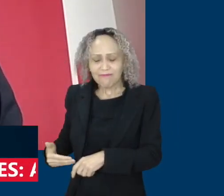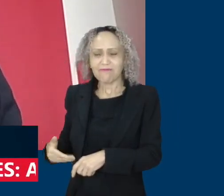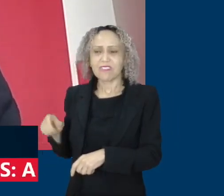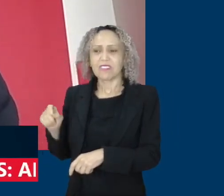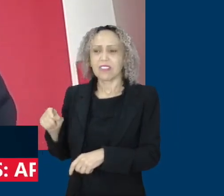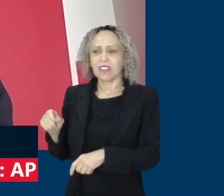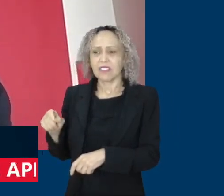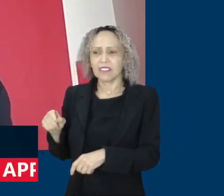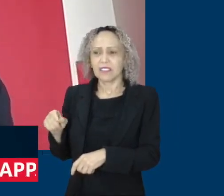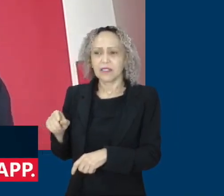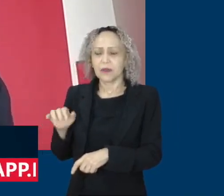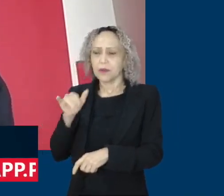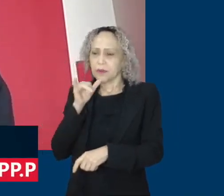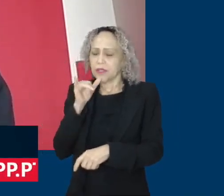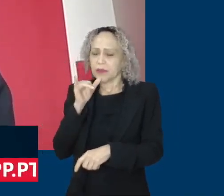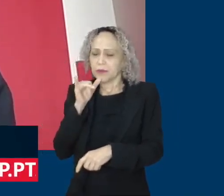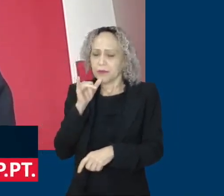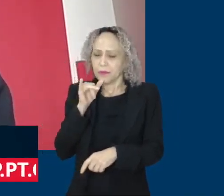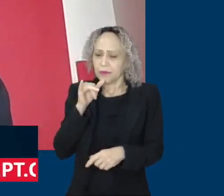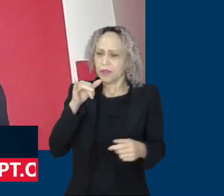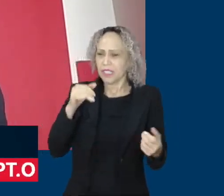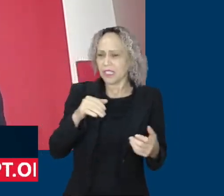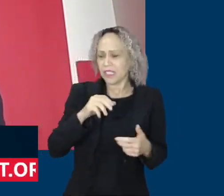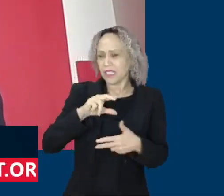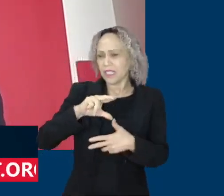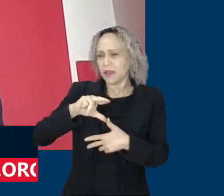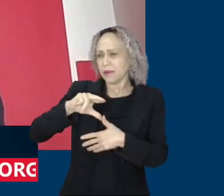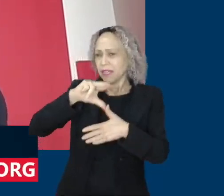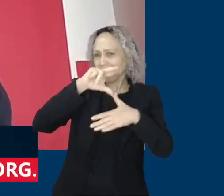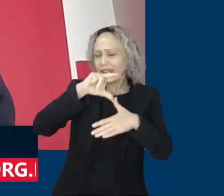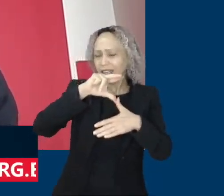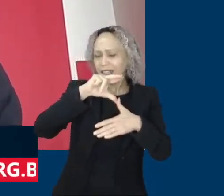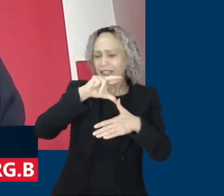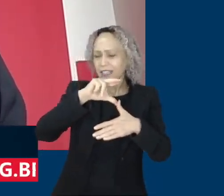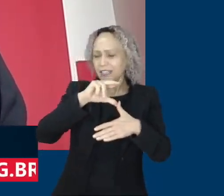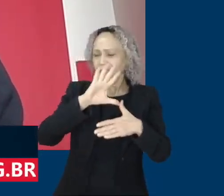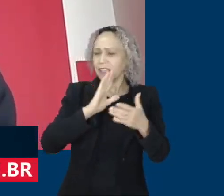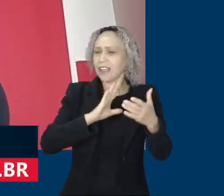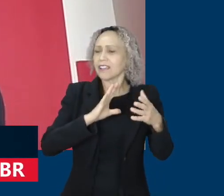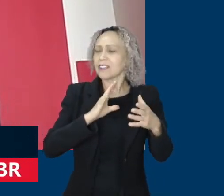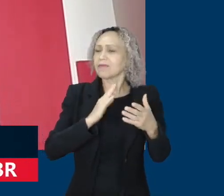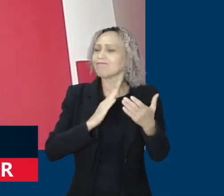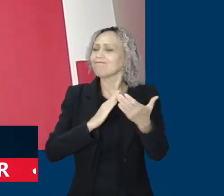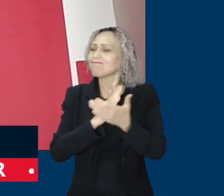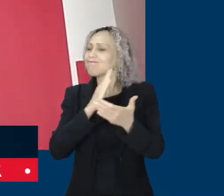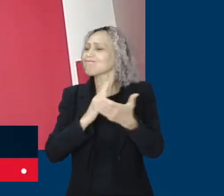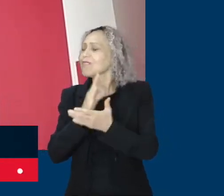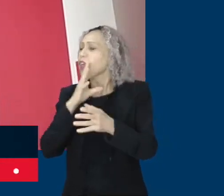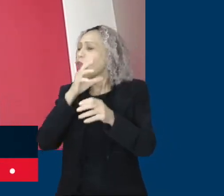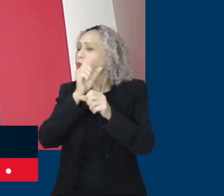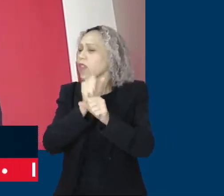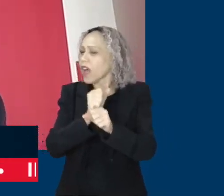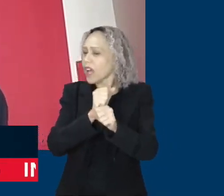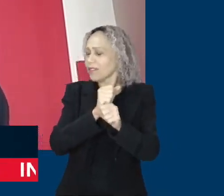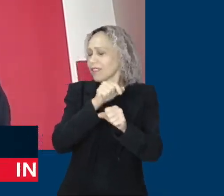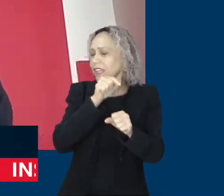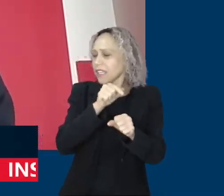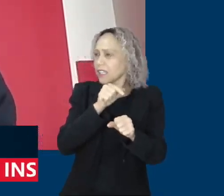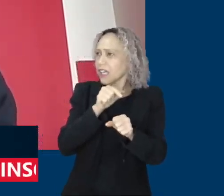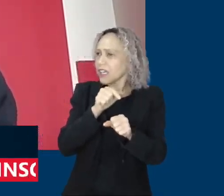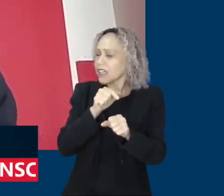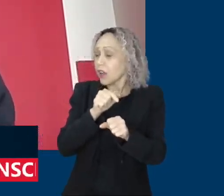mundo, que contrariava aquilo que ele entendia ser bom, que normalmente era bem ruim para os povos, ele então